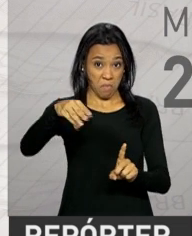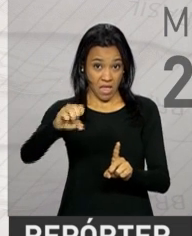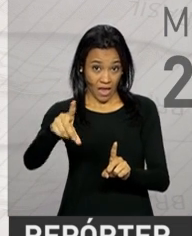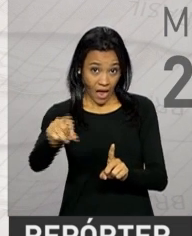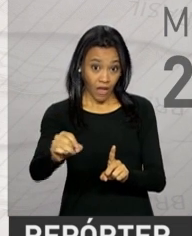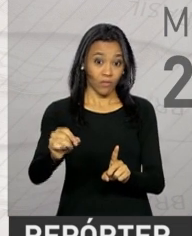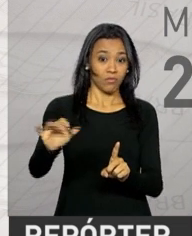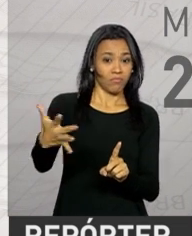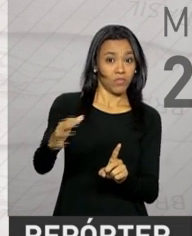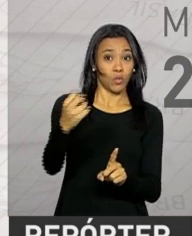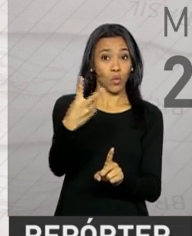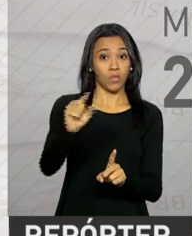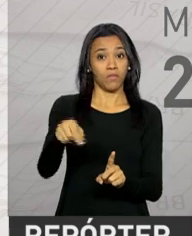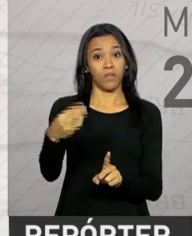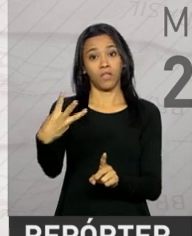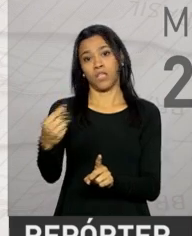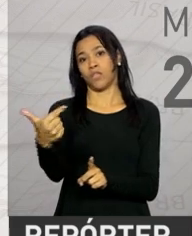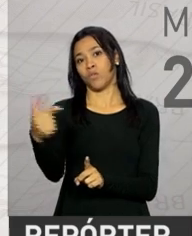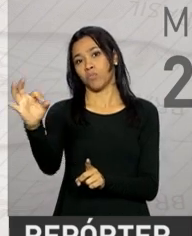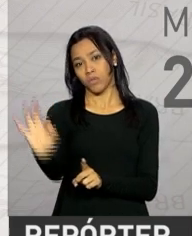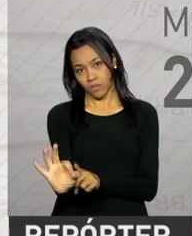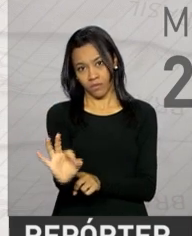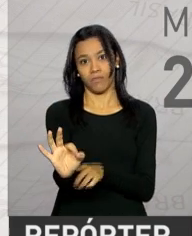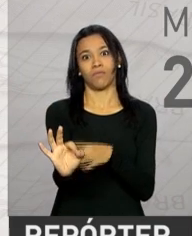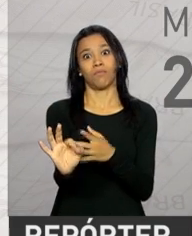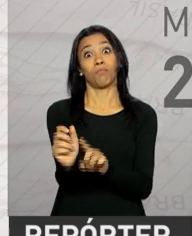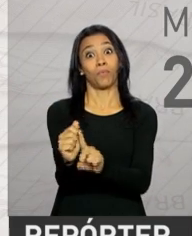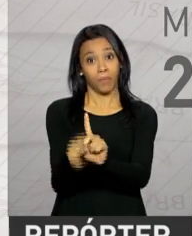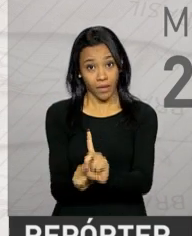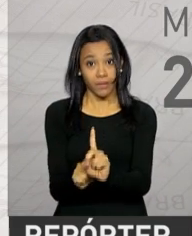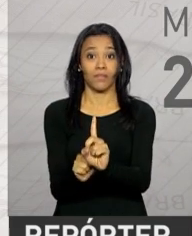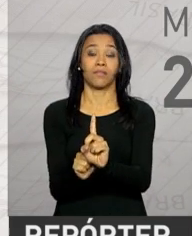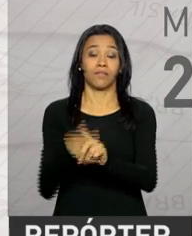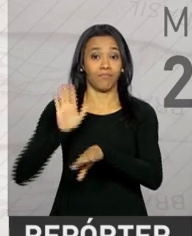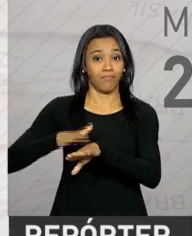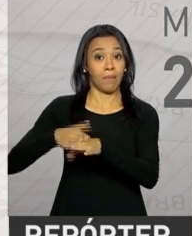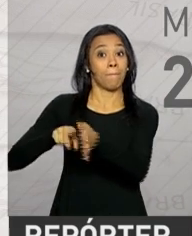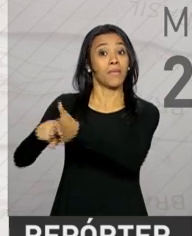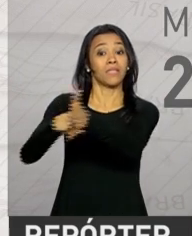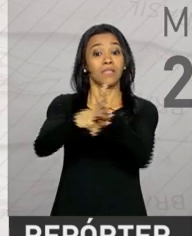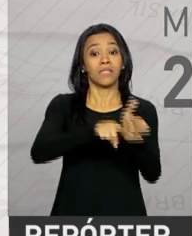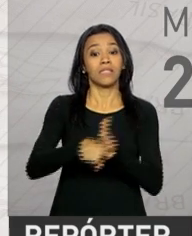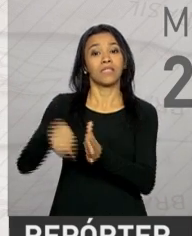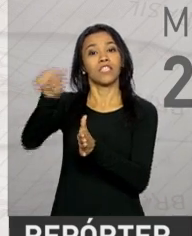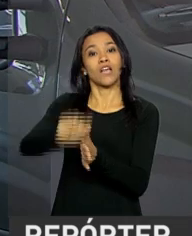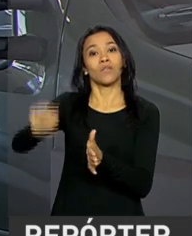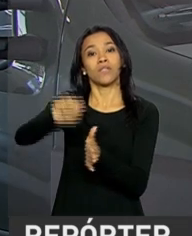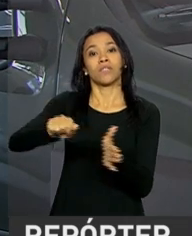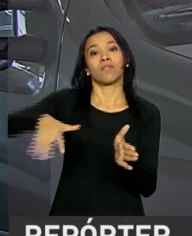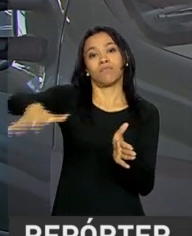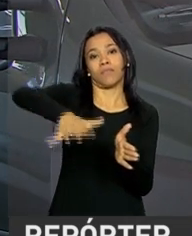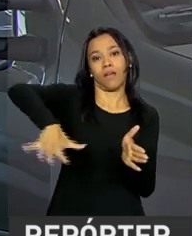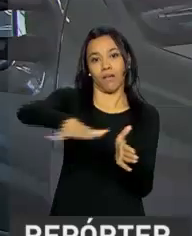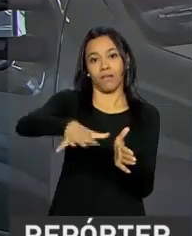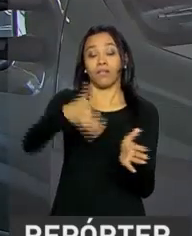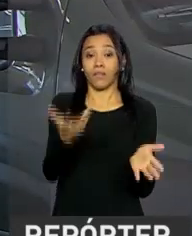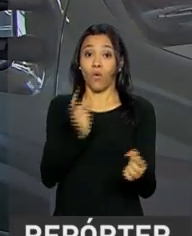praticado juros médios de 2,32% ao mês, segundo pesquisa de associação do setor. Um dos